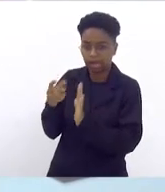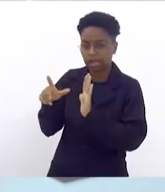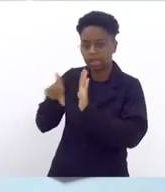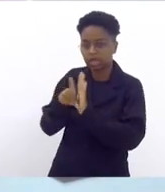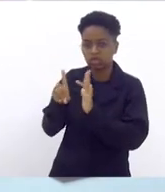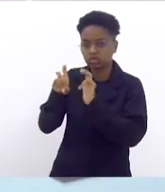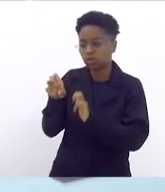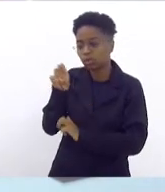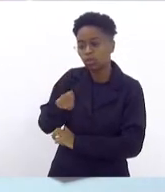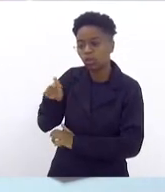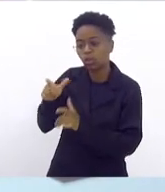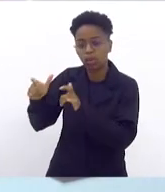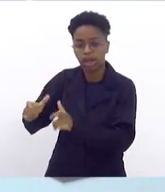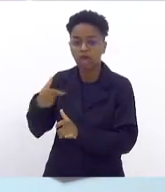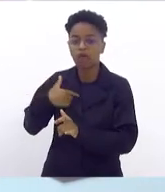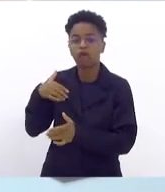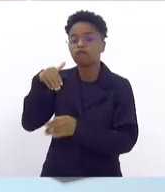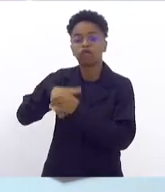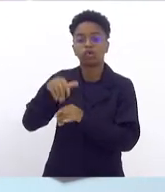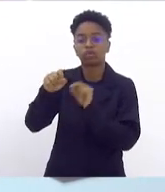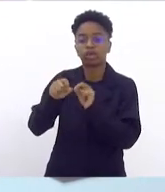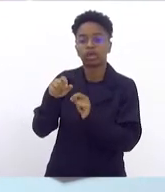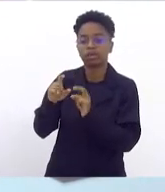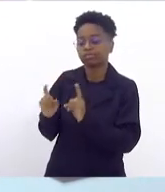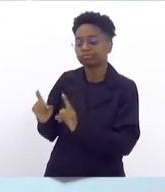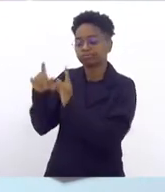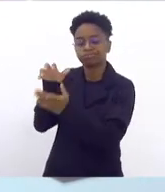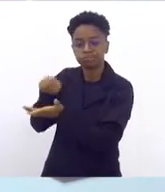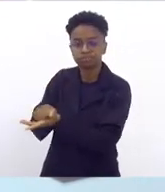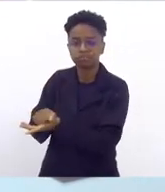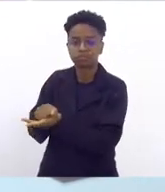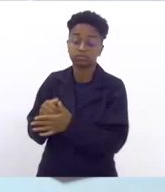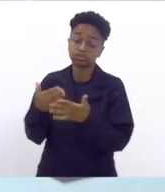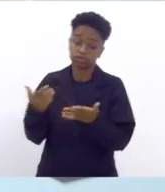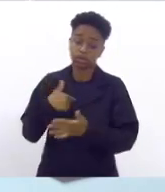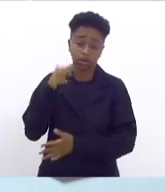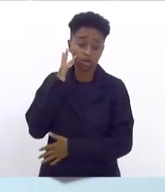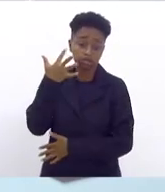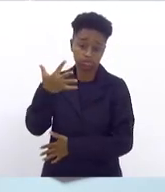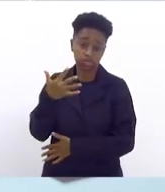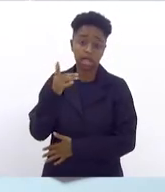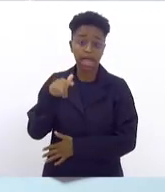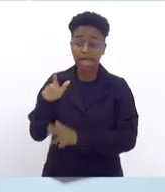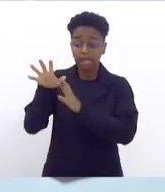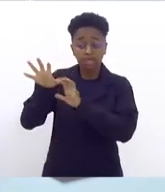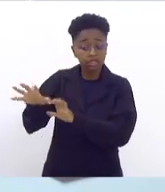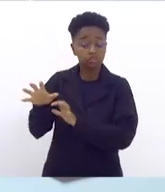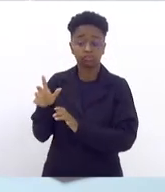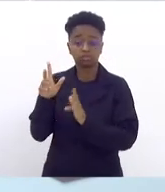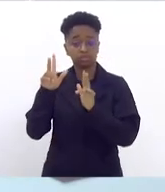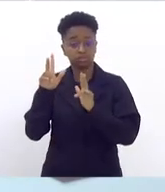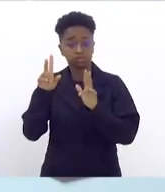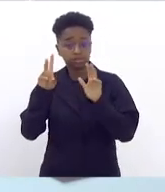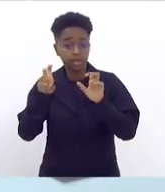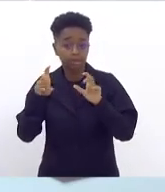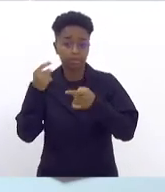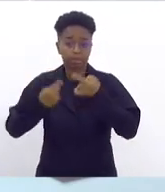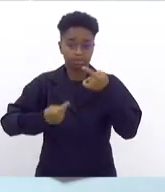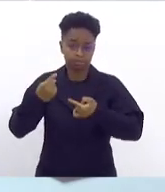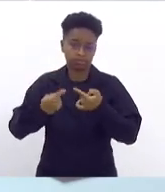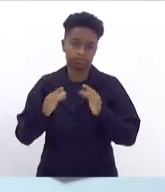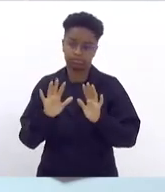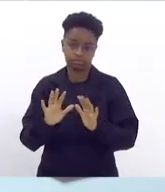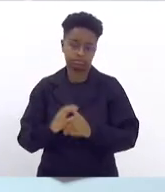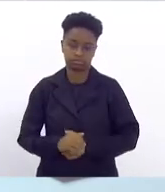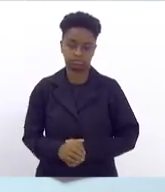pelo tombamento. Mas eu tomei a decisão, entendeu? Então, eu acho que essa que é a questão da minha opinião, deputado. Presidente, deputado